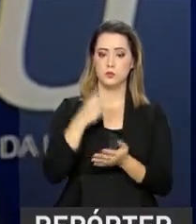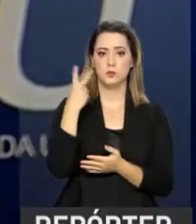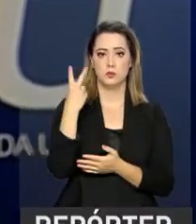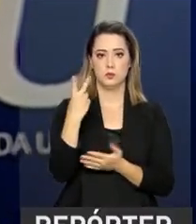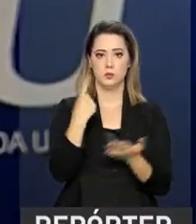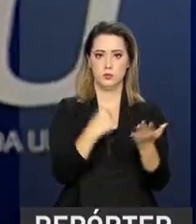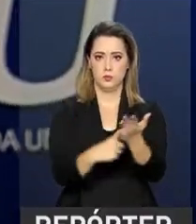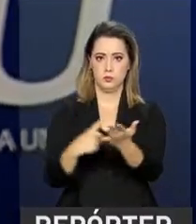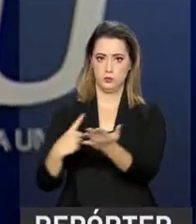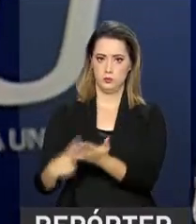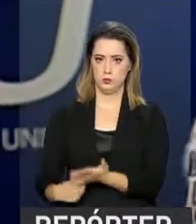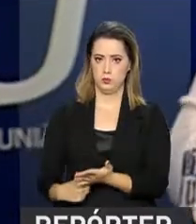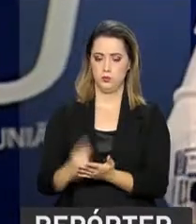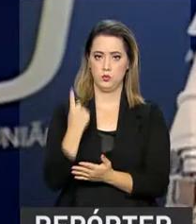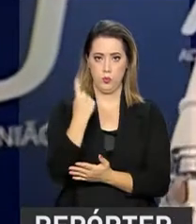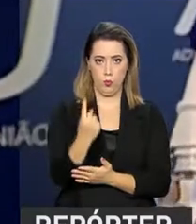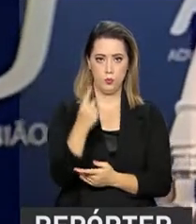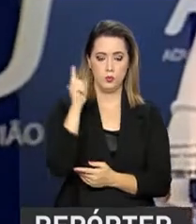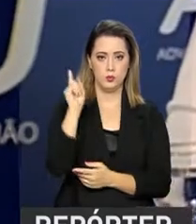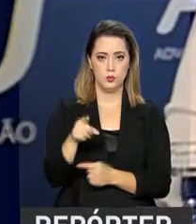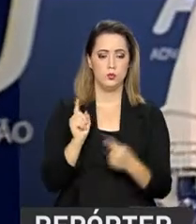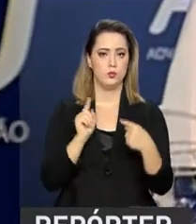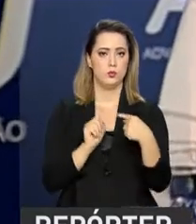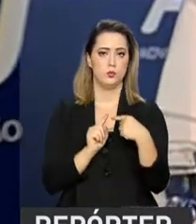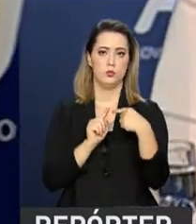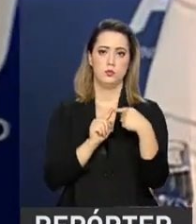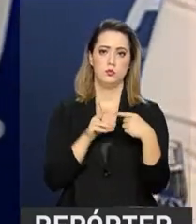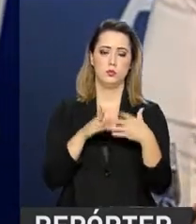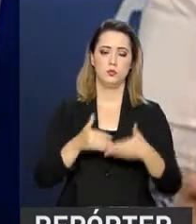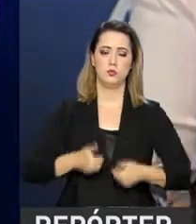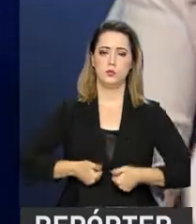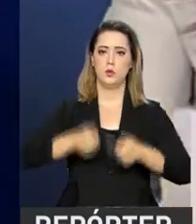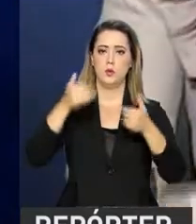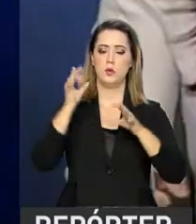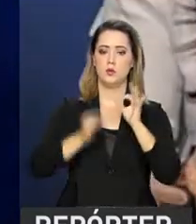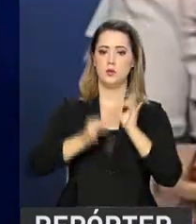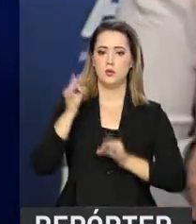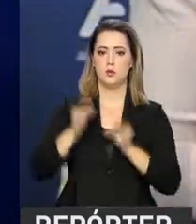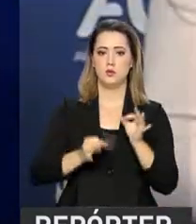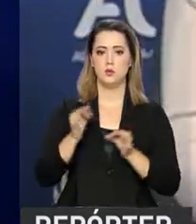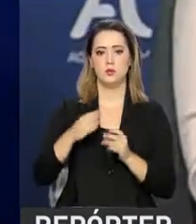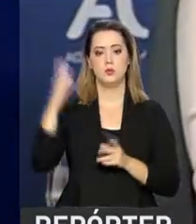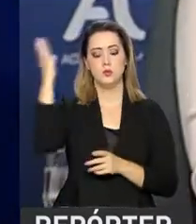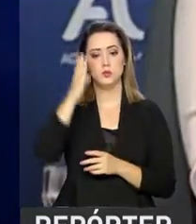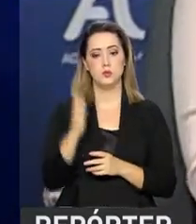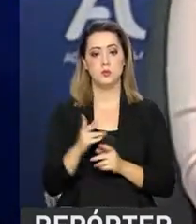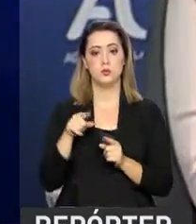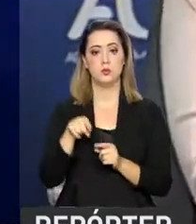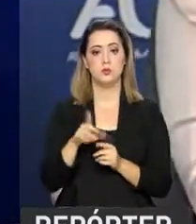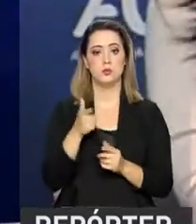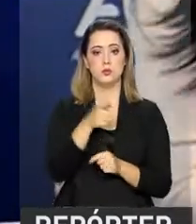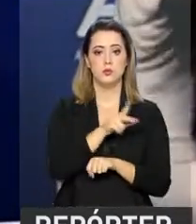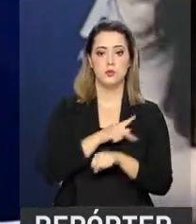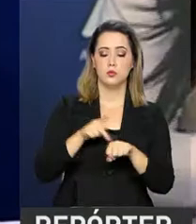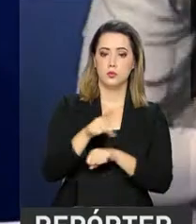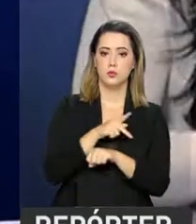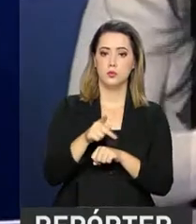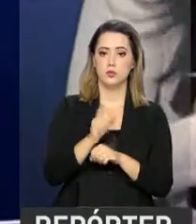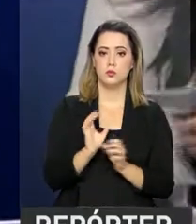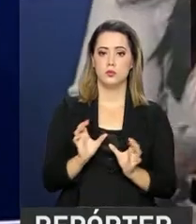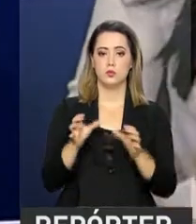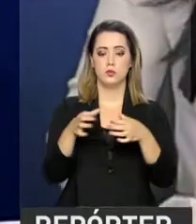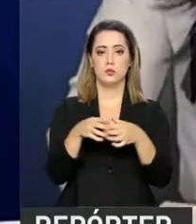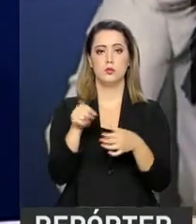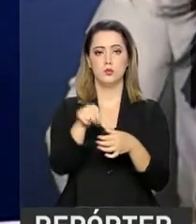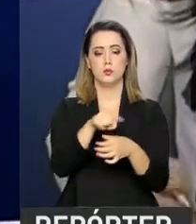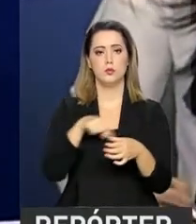um deles tem o objetivo de fortalecer a defesa jurídica do estado brasileiro no exterior e entidades do